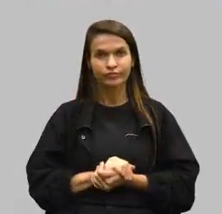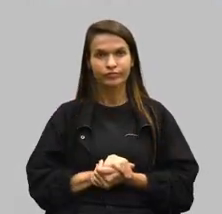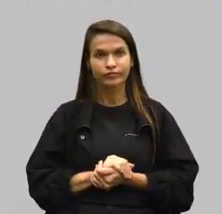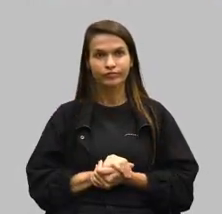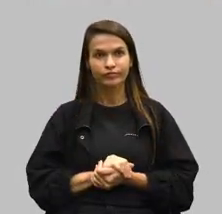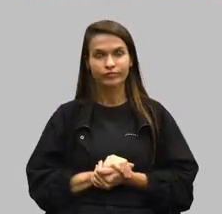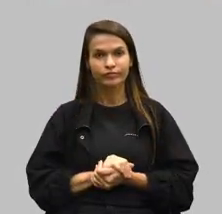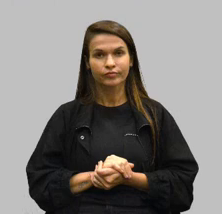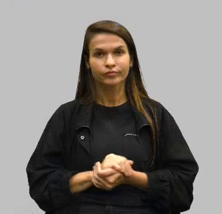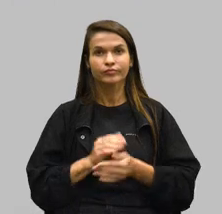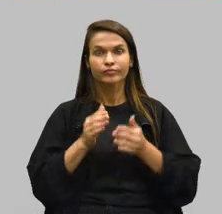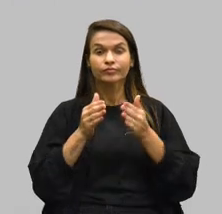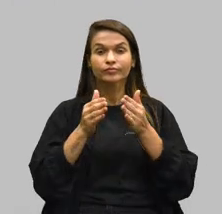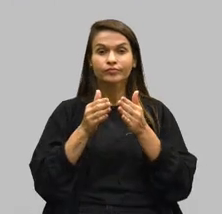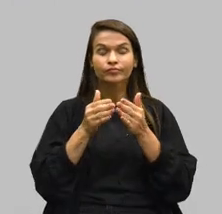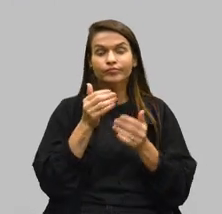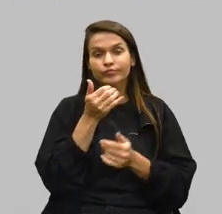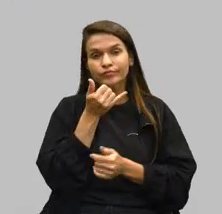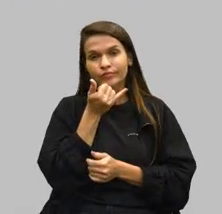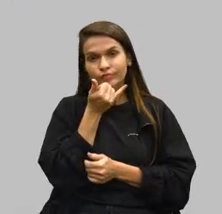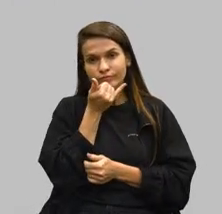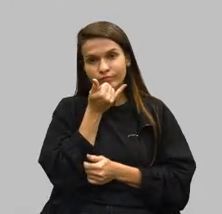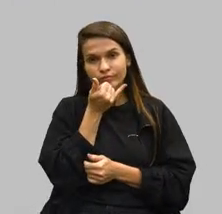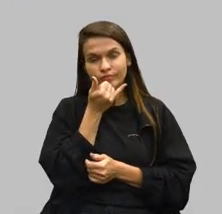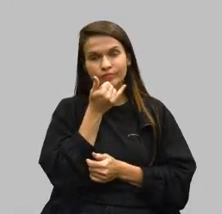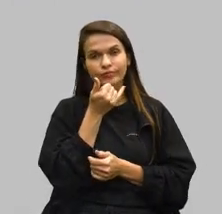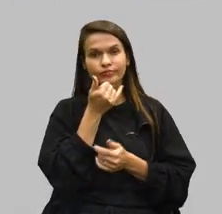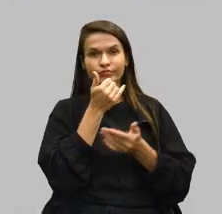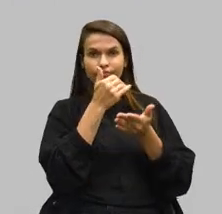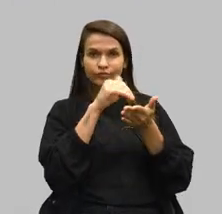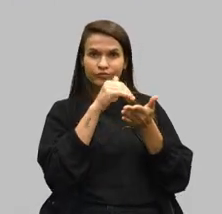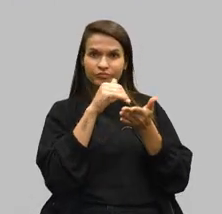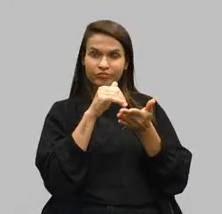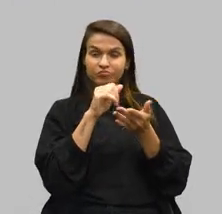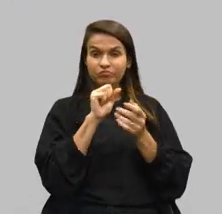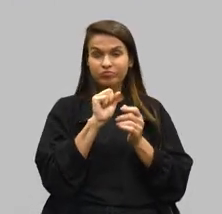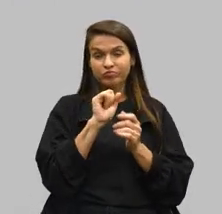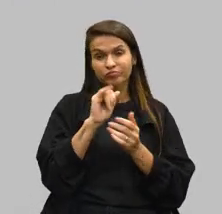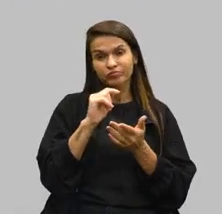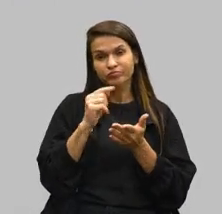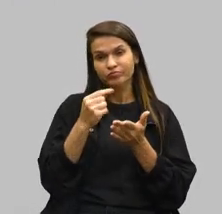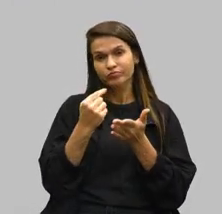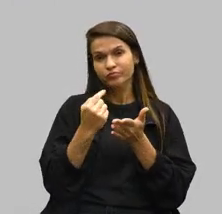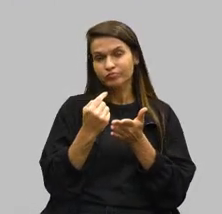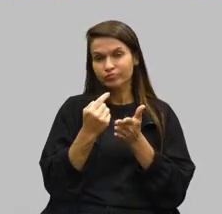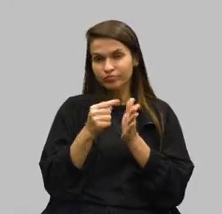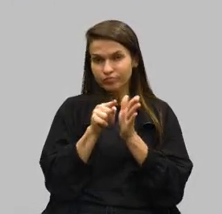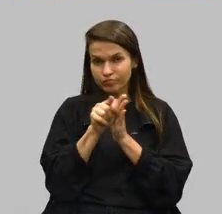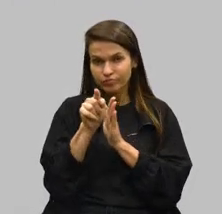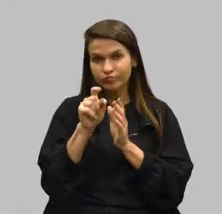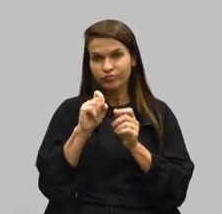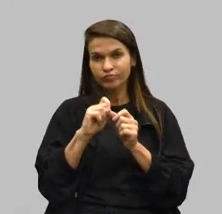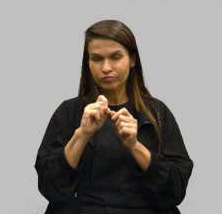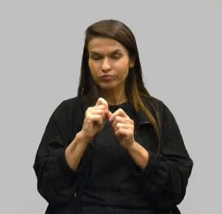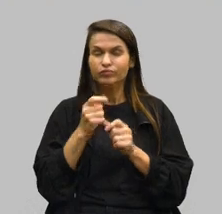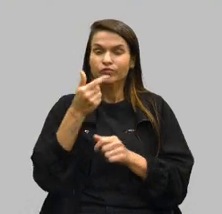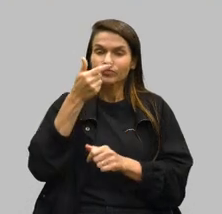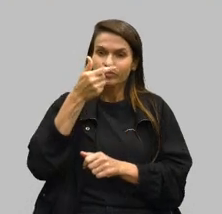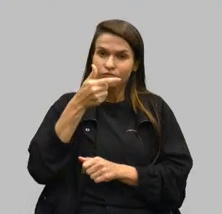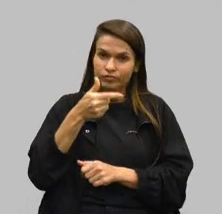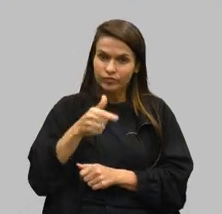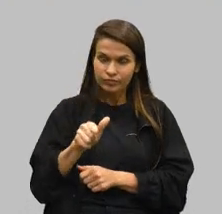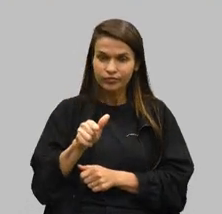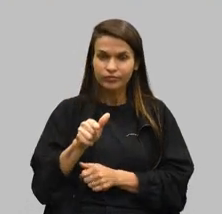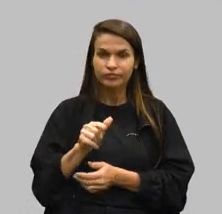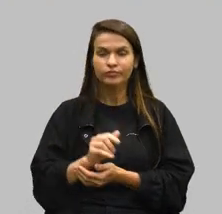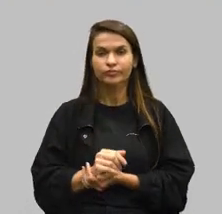desculpa secretária caso alguma Pergunte alguma pergunta que eu venha a fazer seja repetitiva